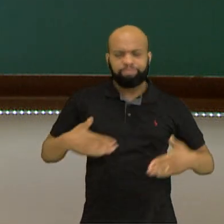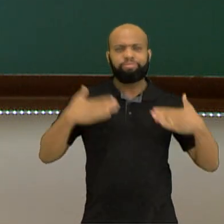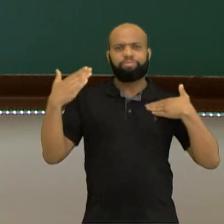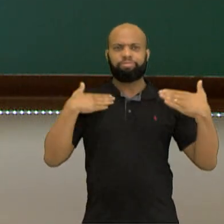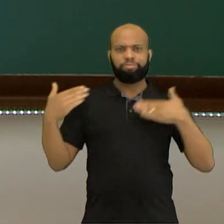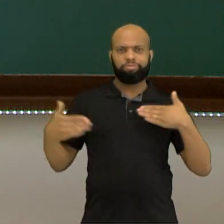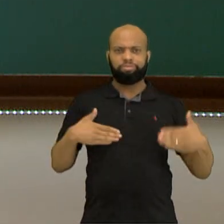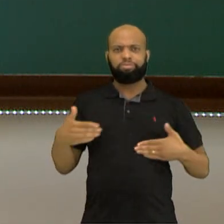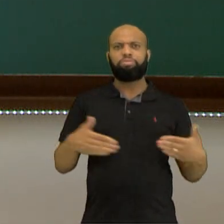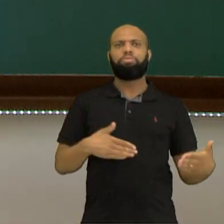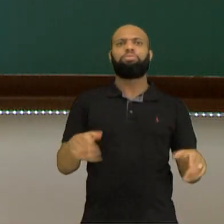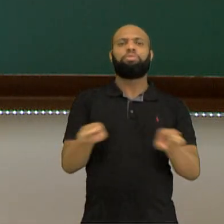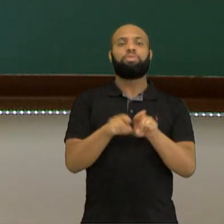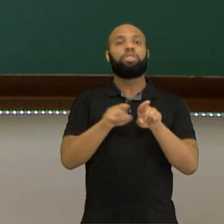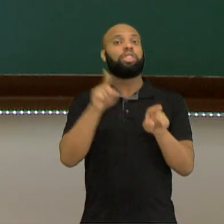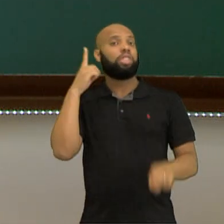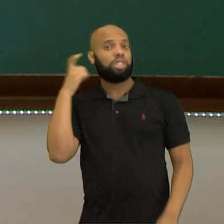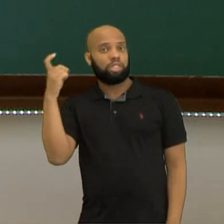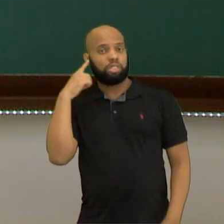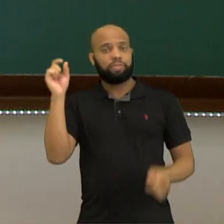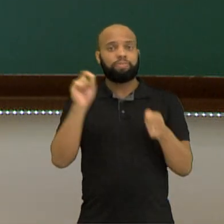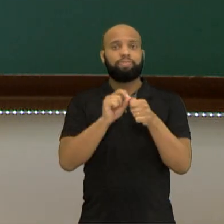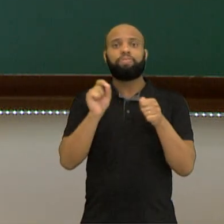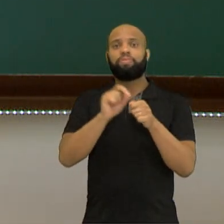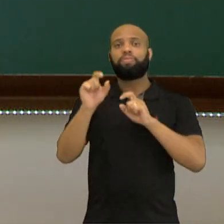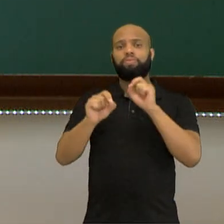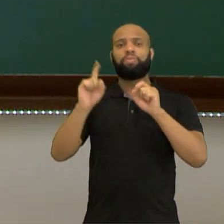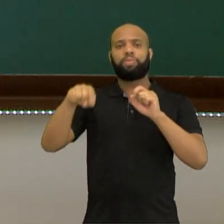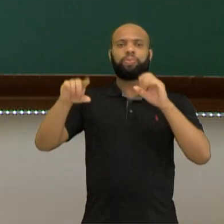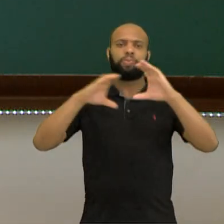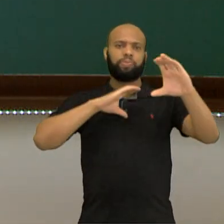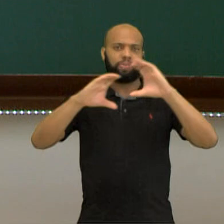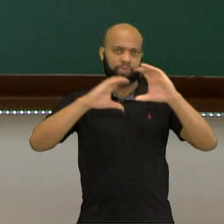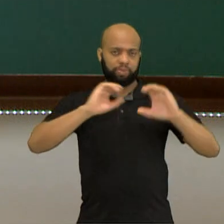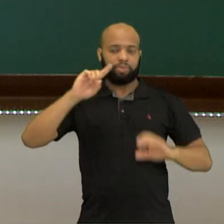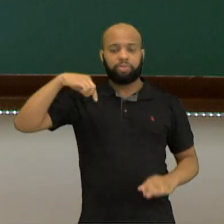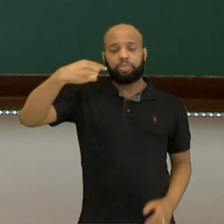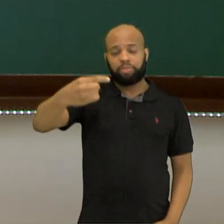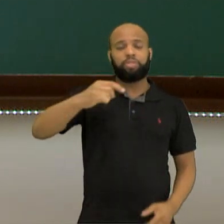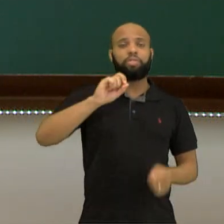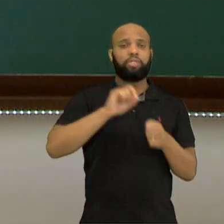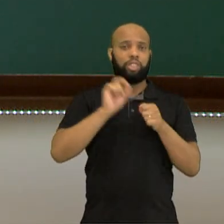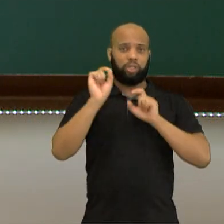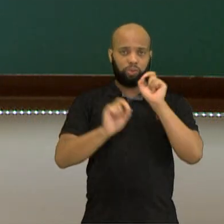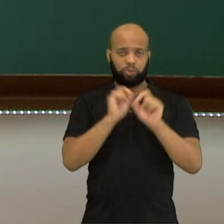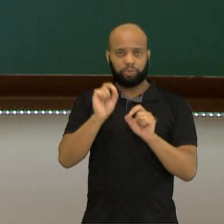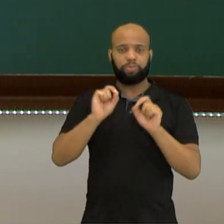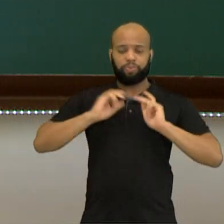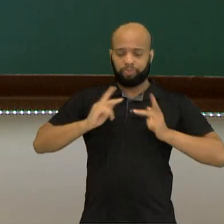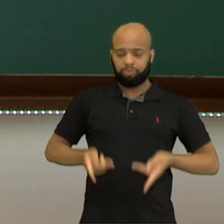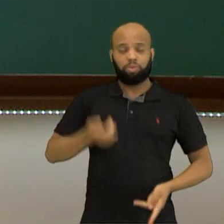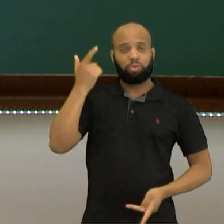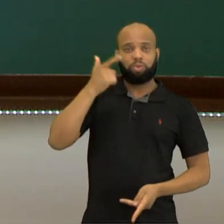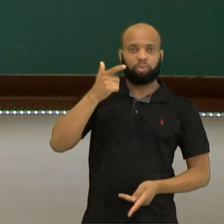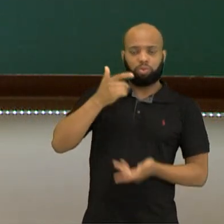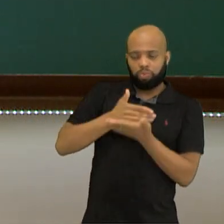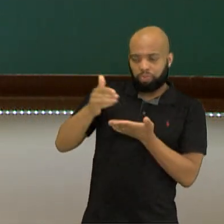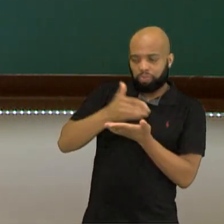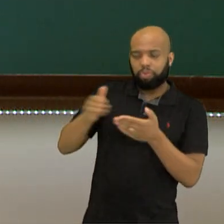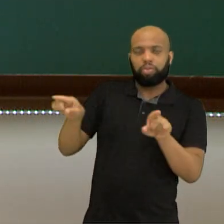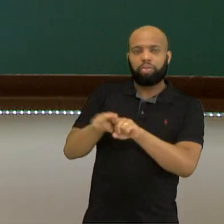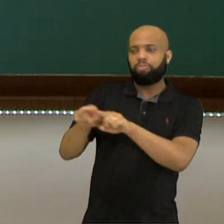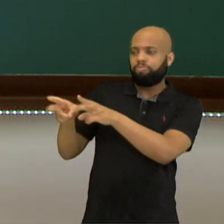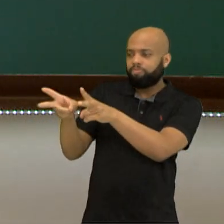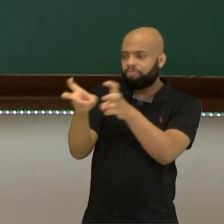a sonoridade, estabelece-se uma comunicação. Depois, o homem também começa a observar à